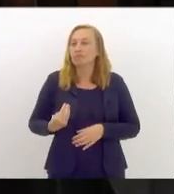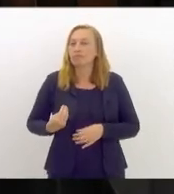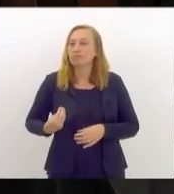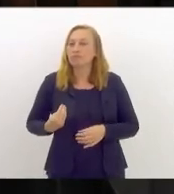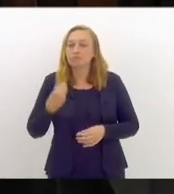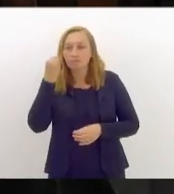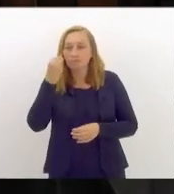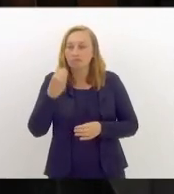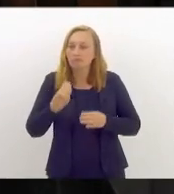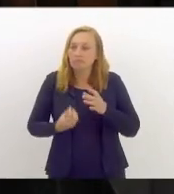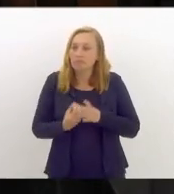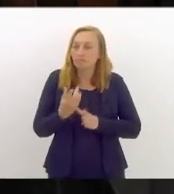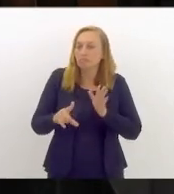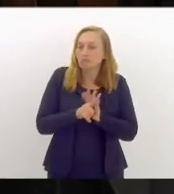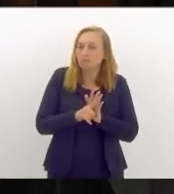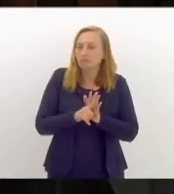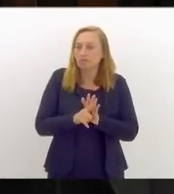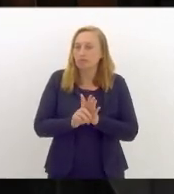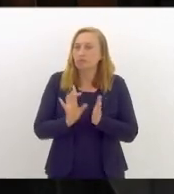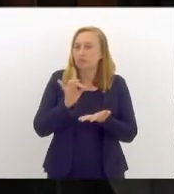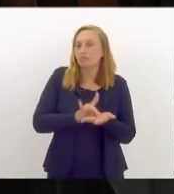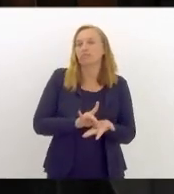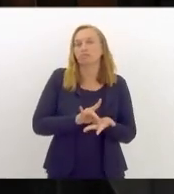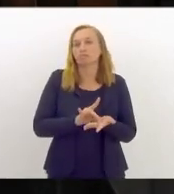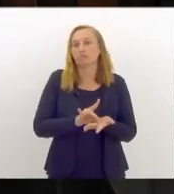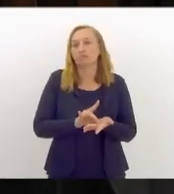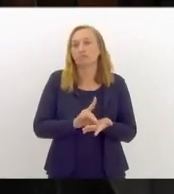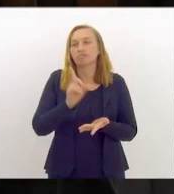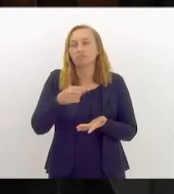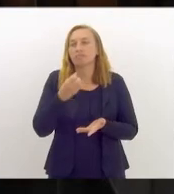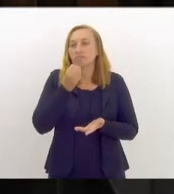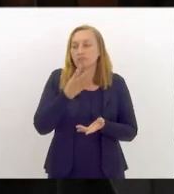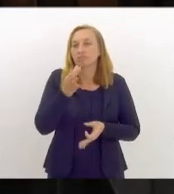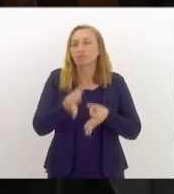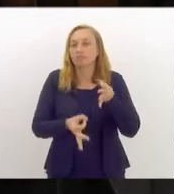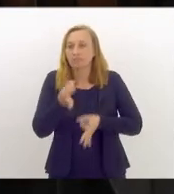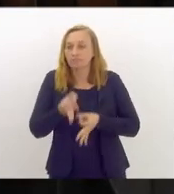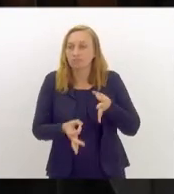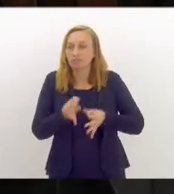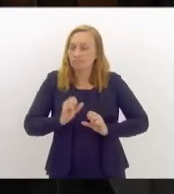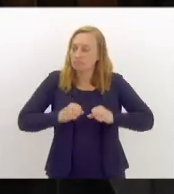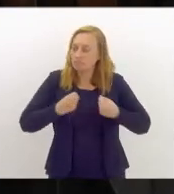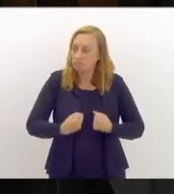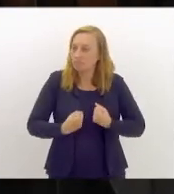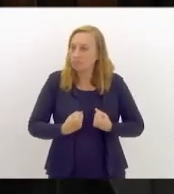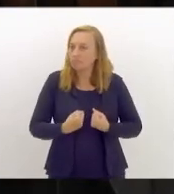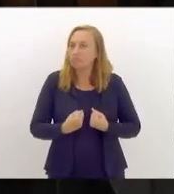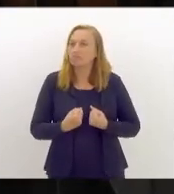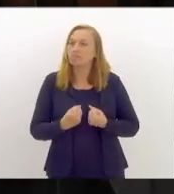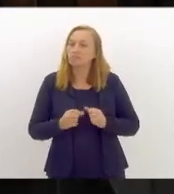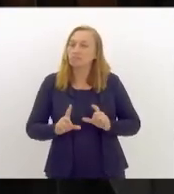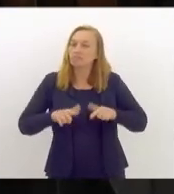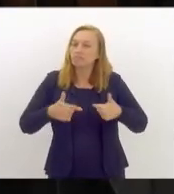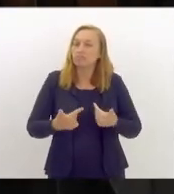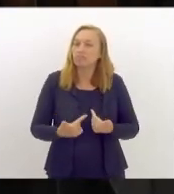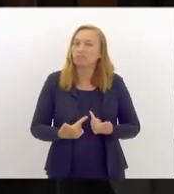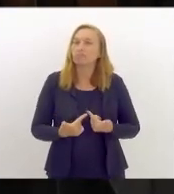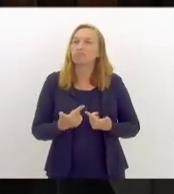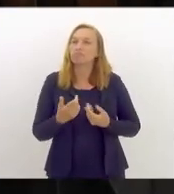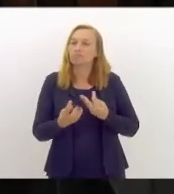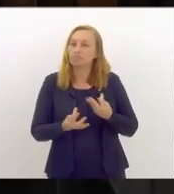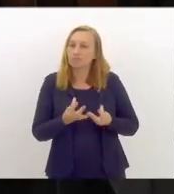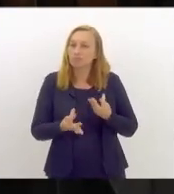a lei Como o oxigênio da realidade Esse é o bom juiz que tem a firmeza não agir e a suavidade no trato